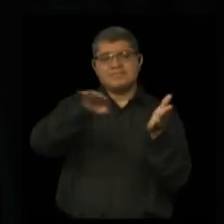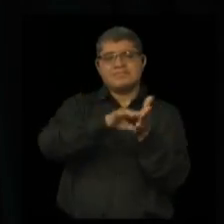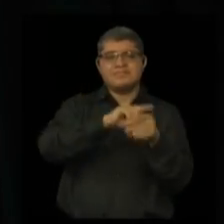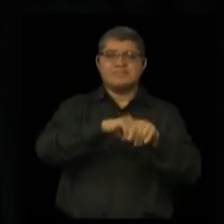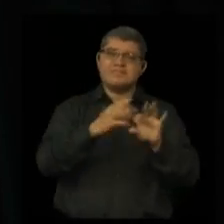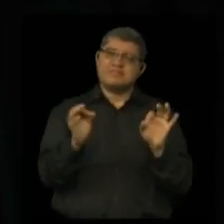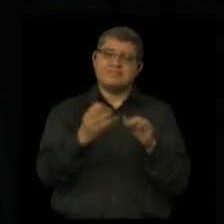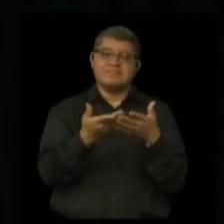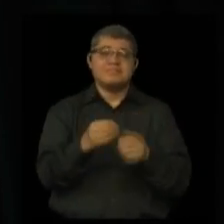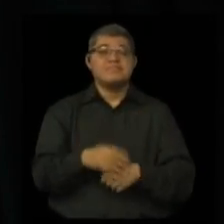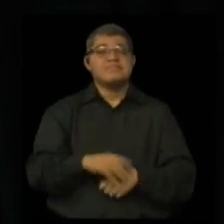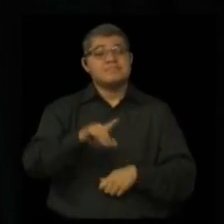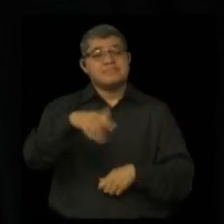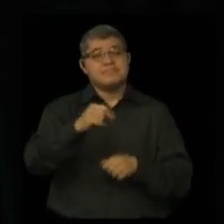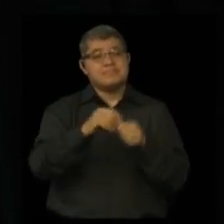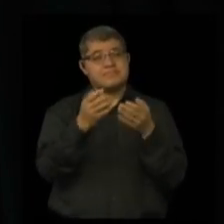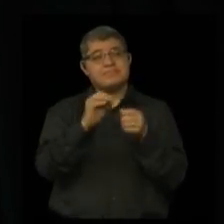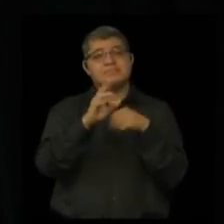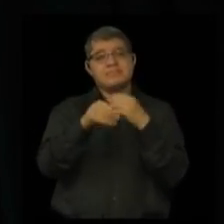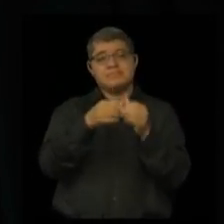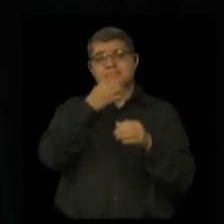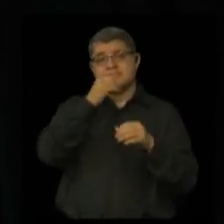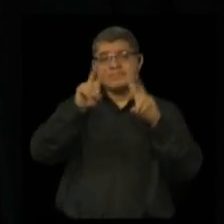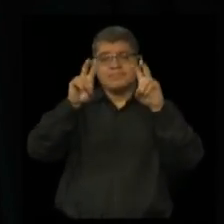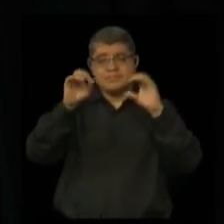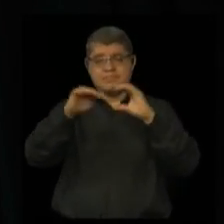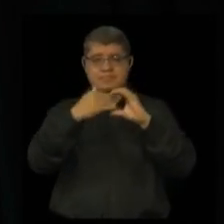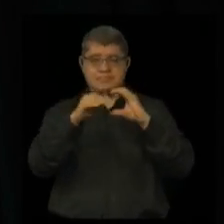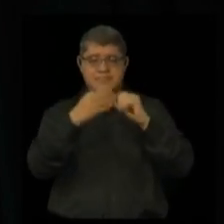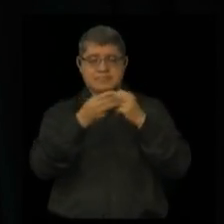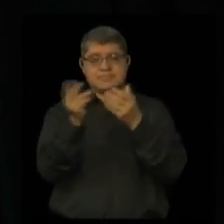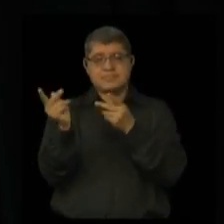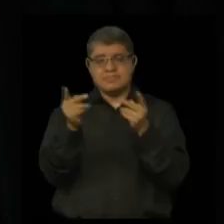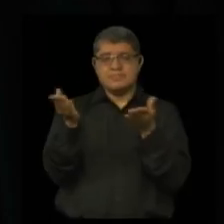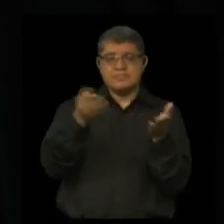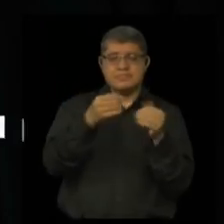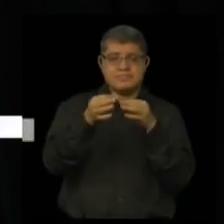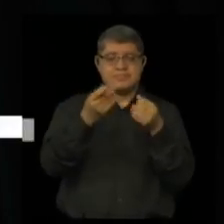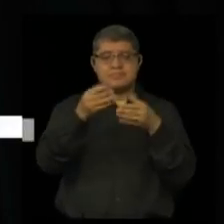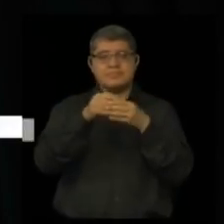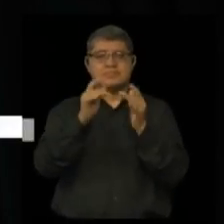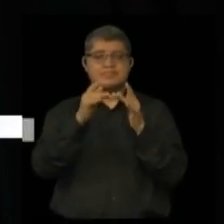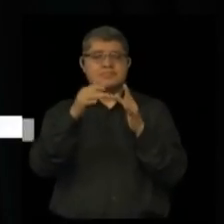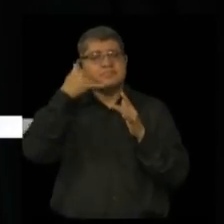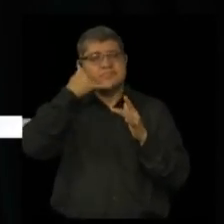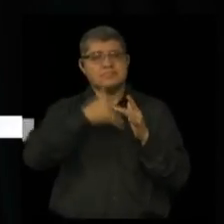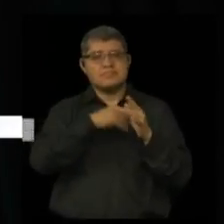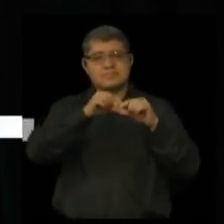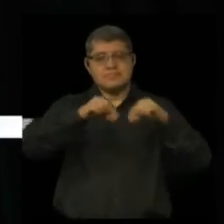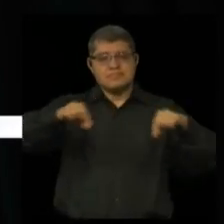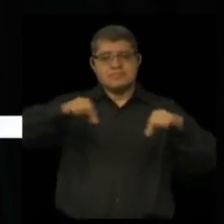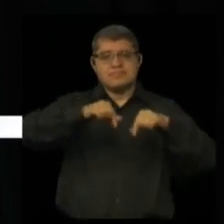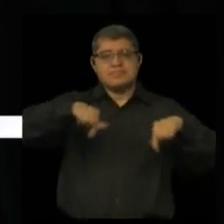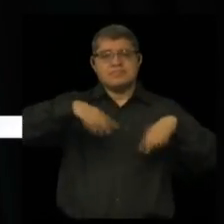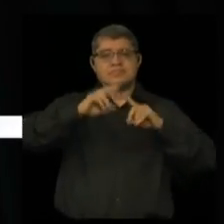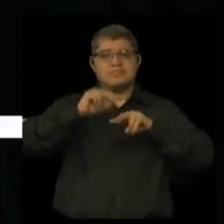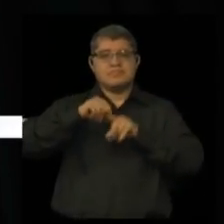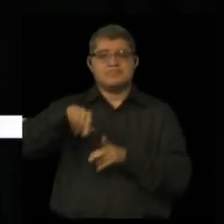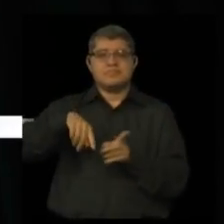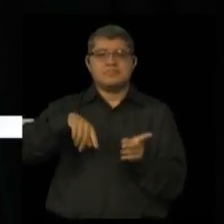até agora. E quem quiser sugerir alguma pauta, algum convidado para o programa, pode entrar em contato com a nossa produção.